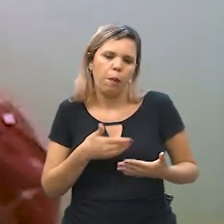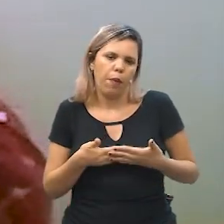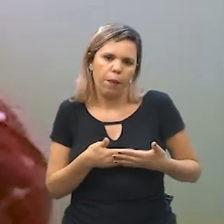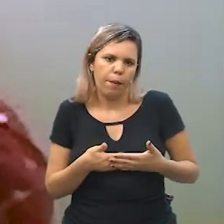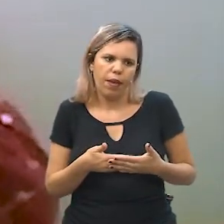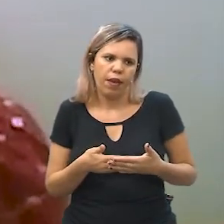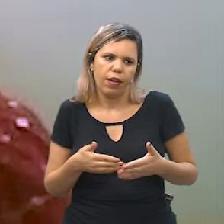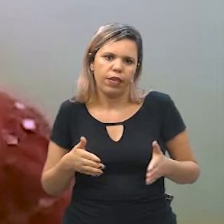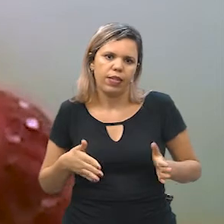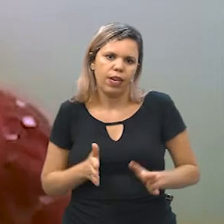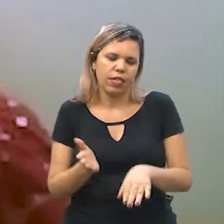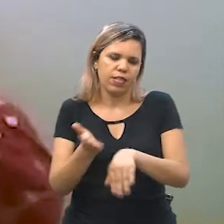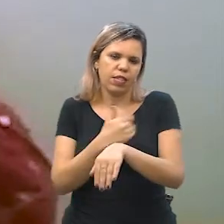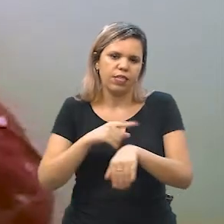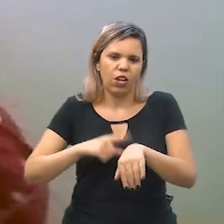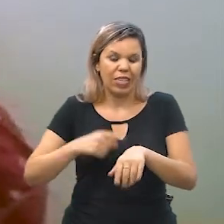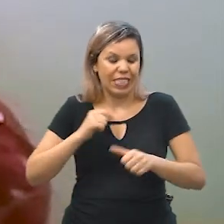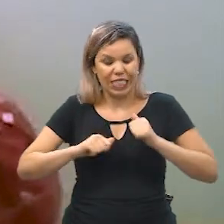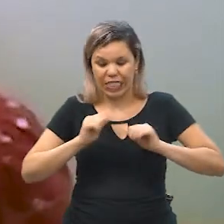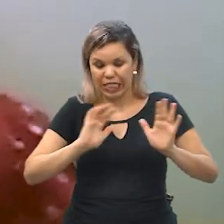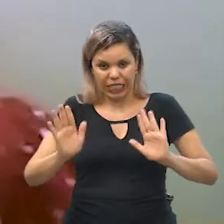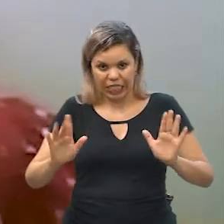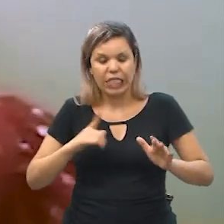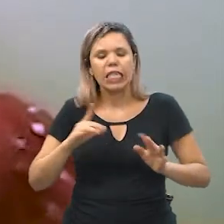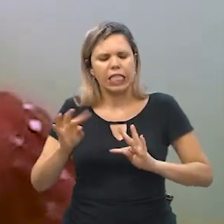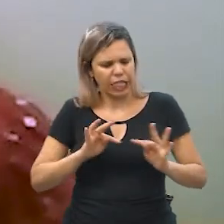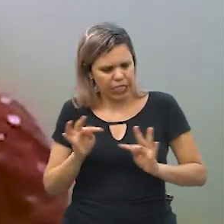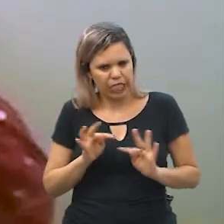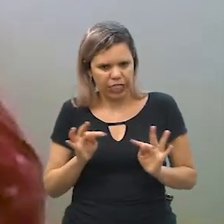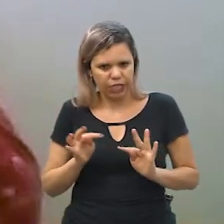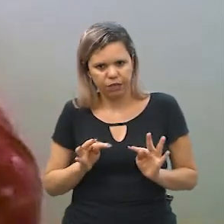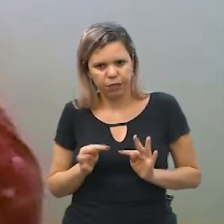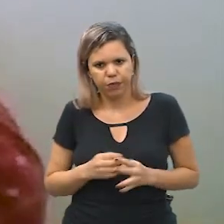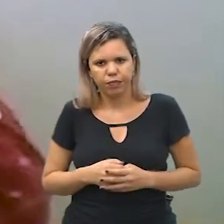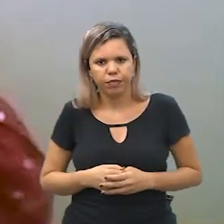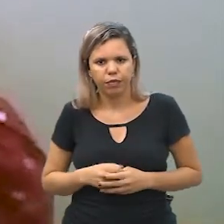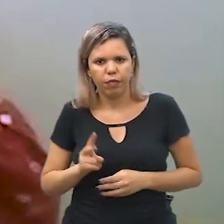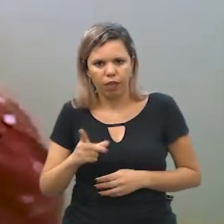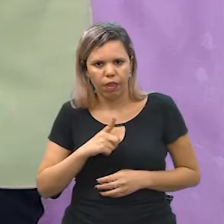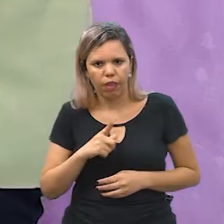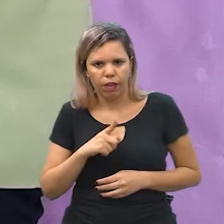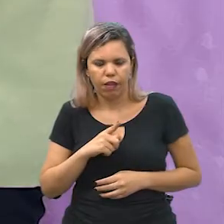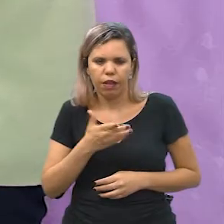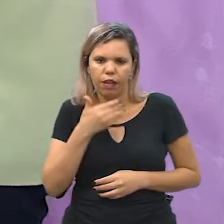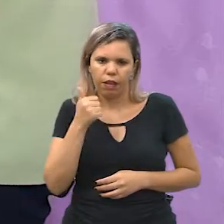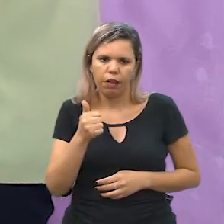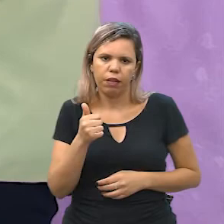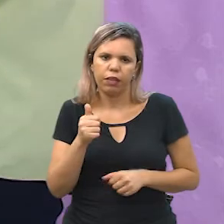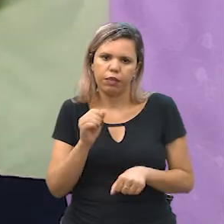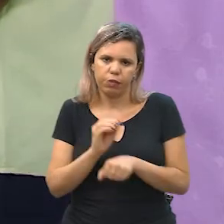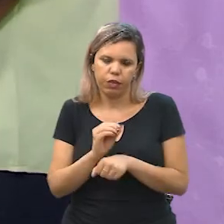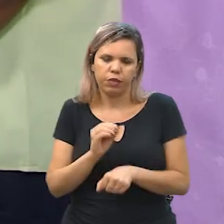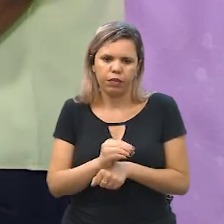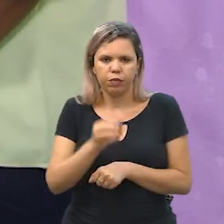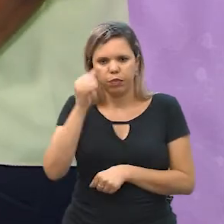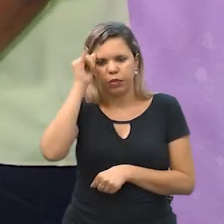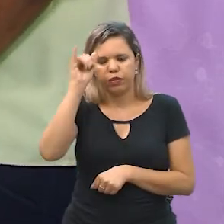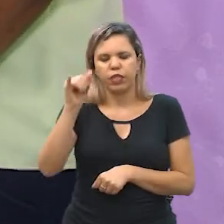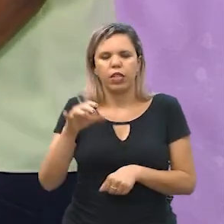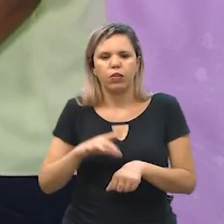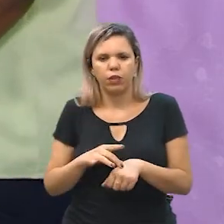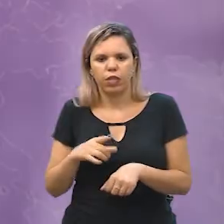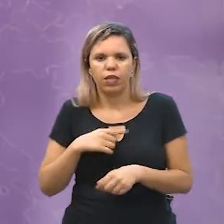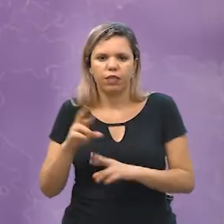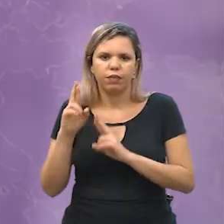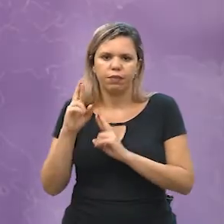se desespere, né, que ainda tem tratamento, mas sempre a prevenção é melhor. Tem a esperança, né, da